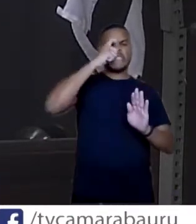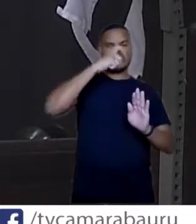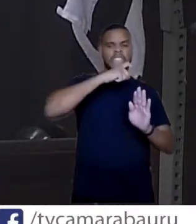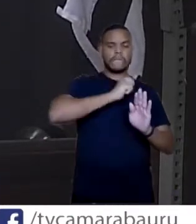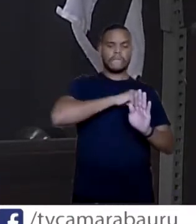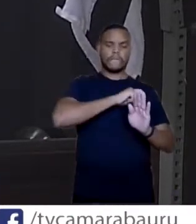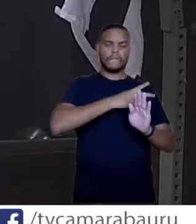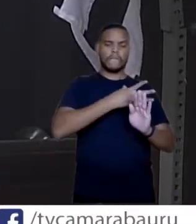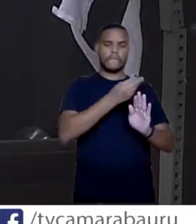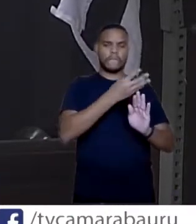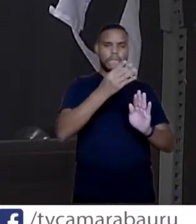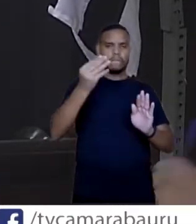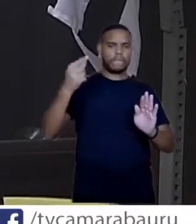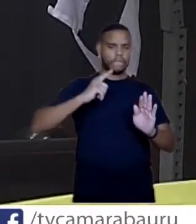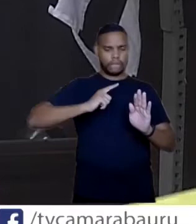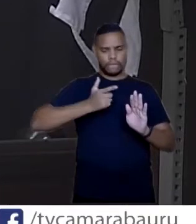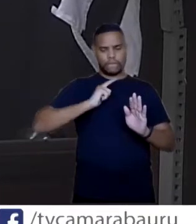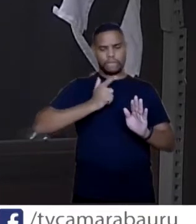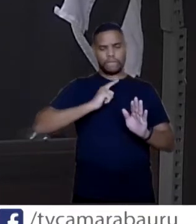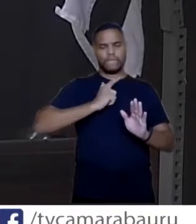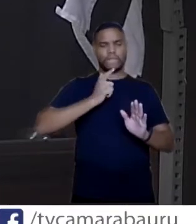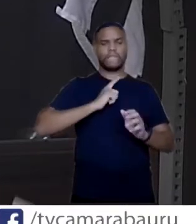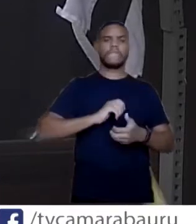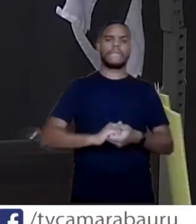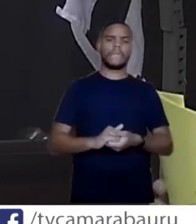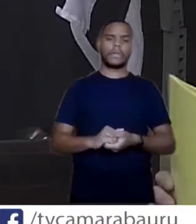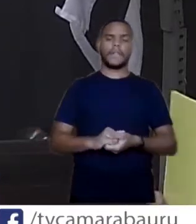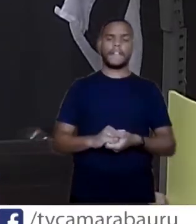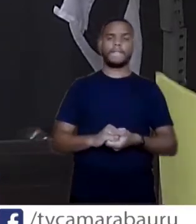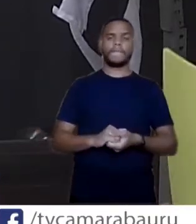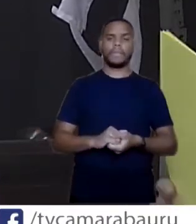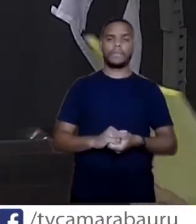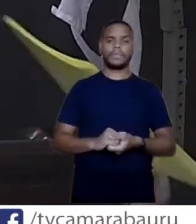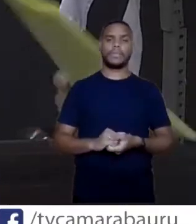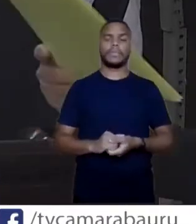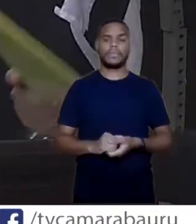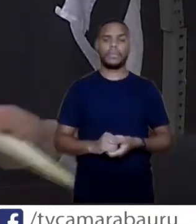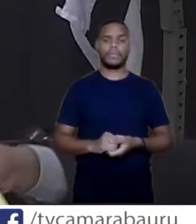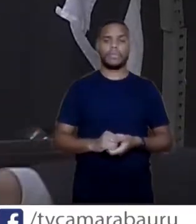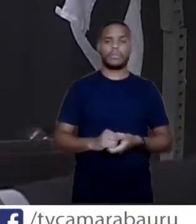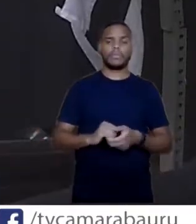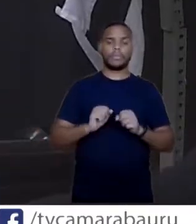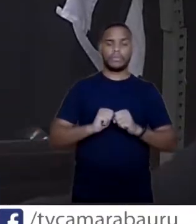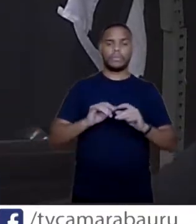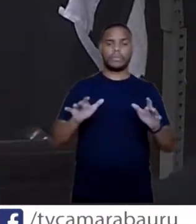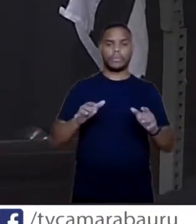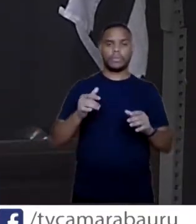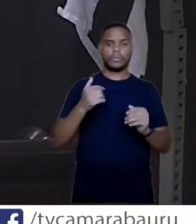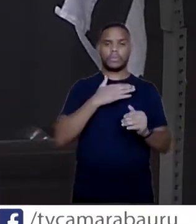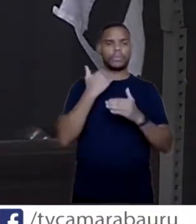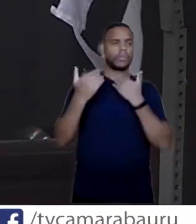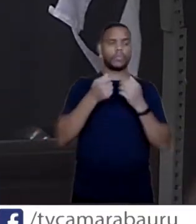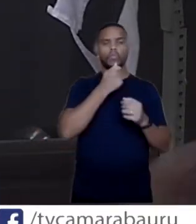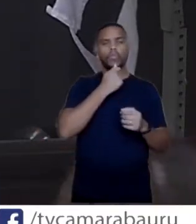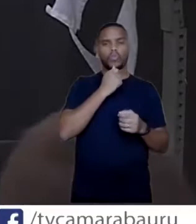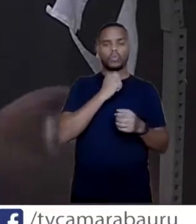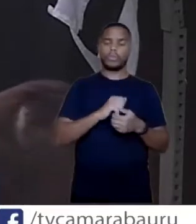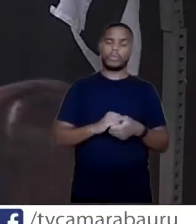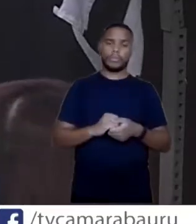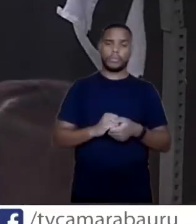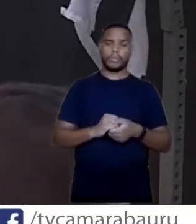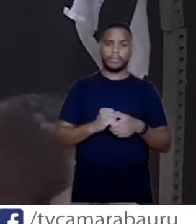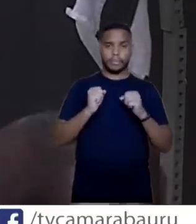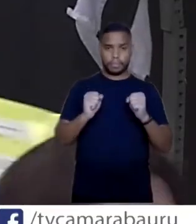muita mentira por trás a pandemia não matou ninguém pode matar